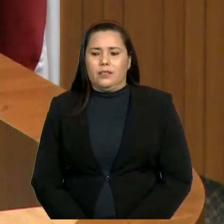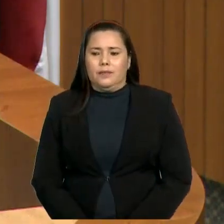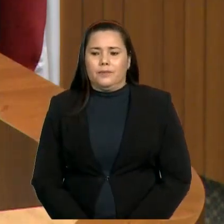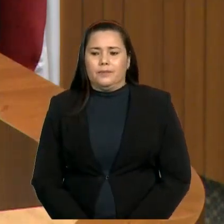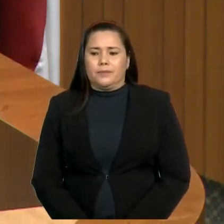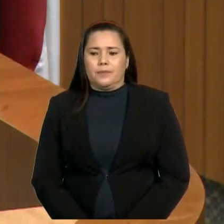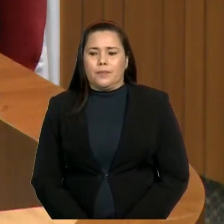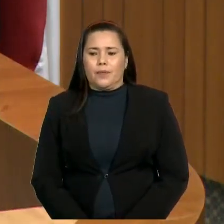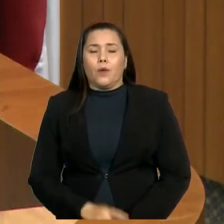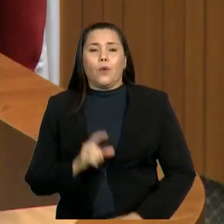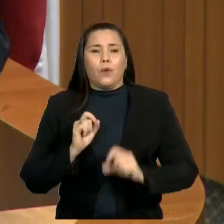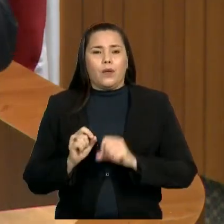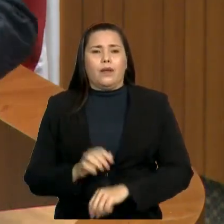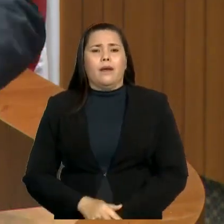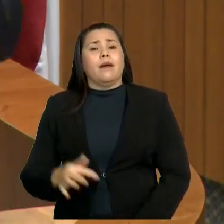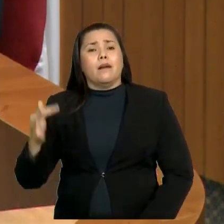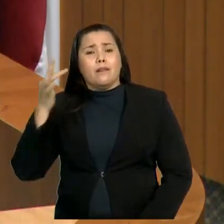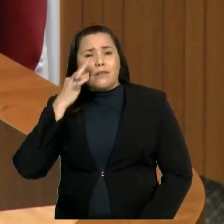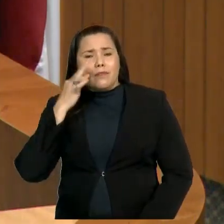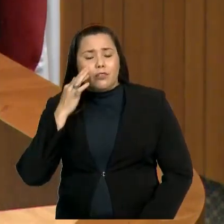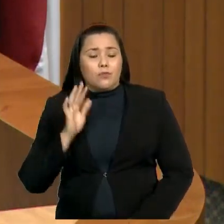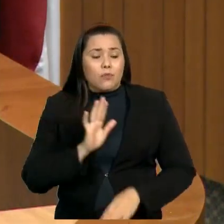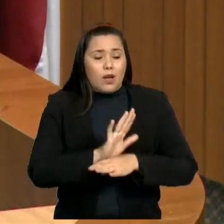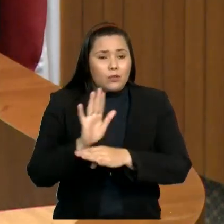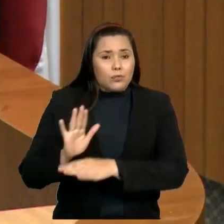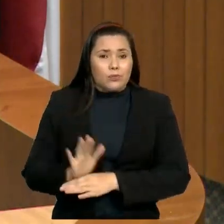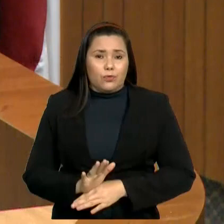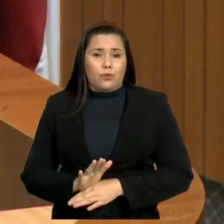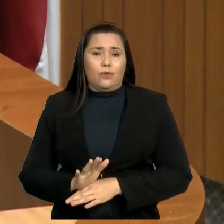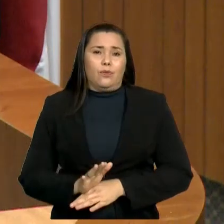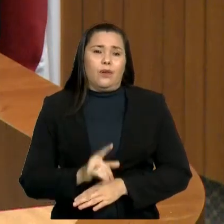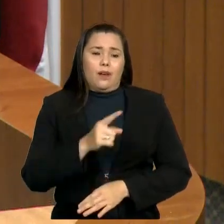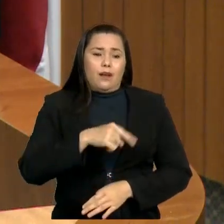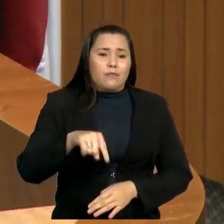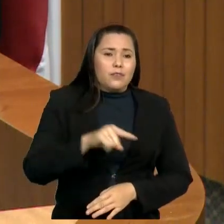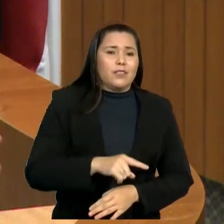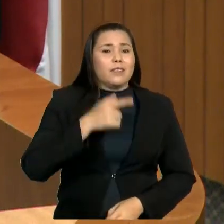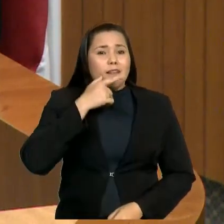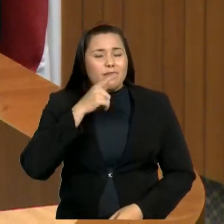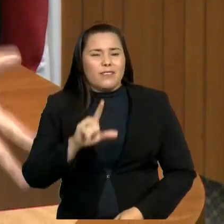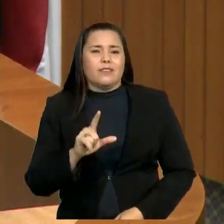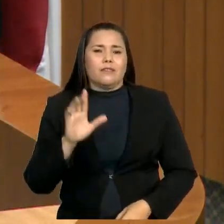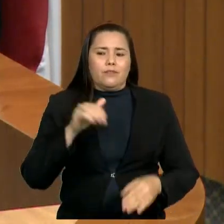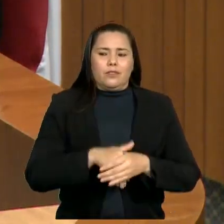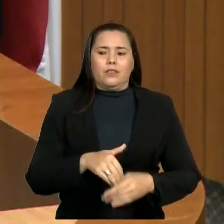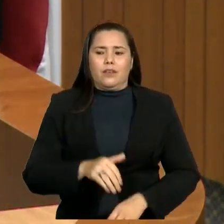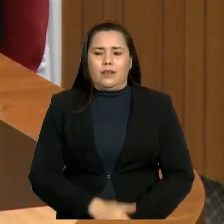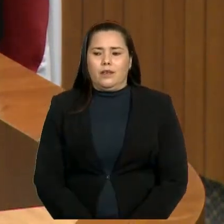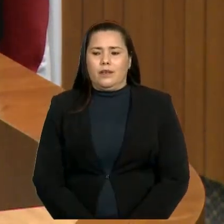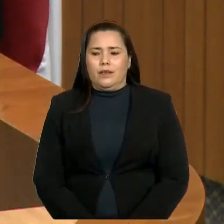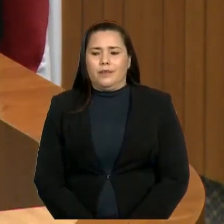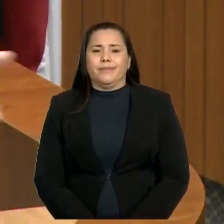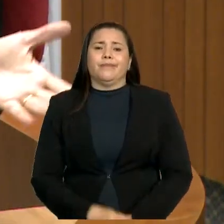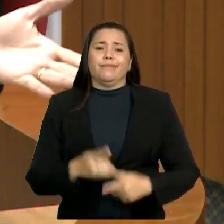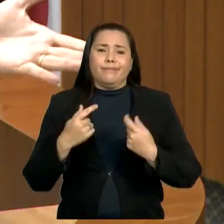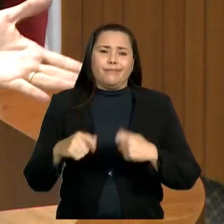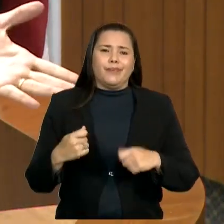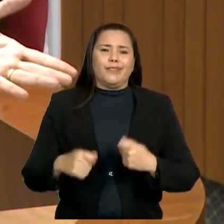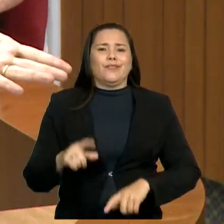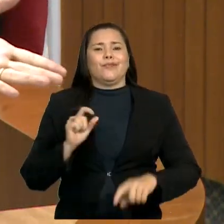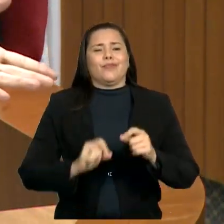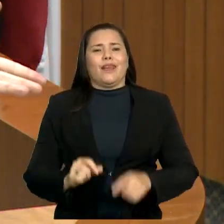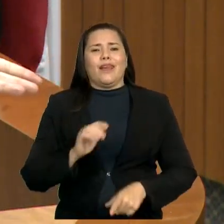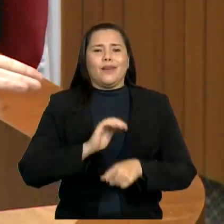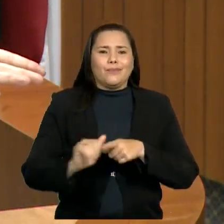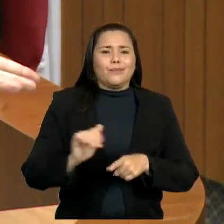máquina do Flávio Dino Então tem que vir aqui mesmo e puxar o saco mesmo lê foram eleitos